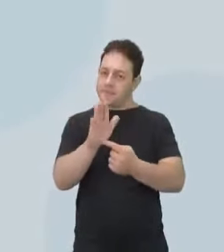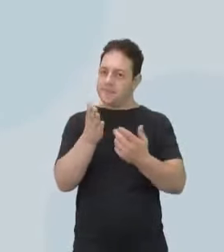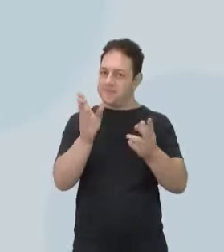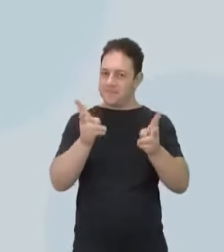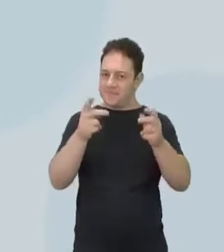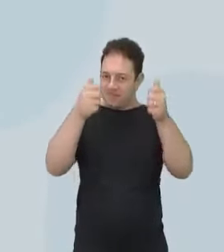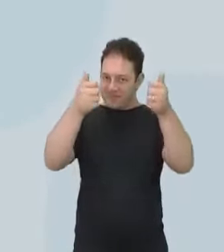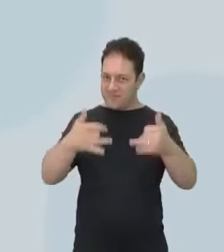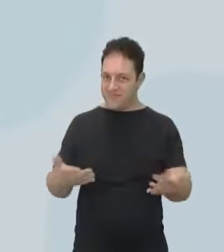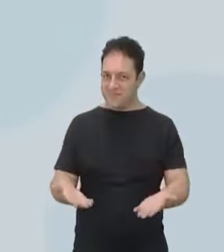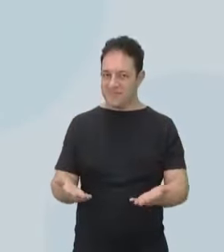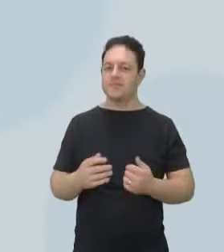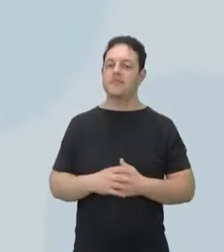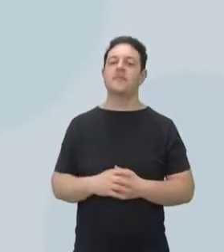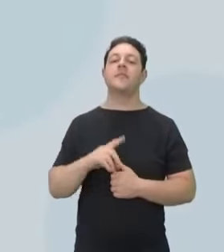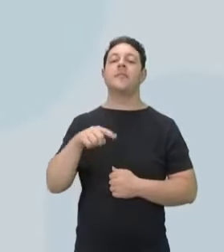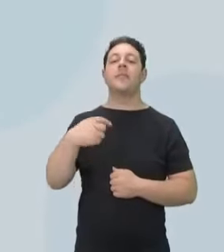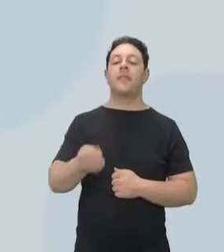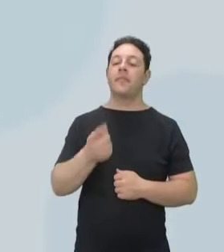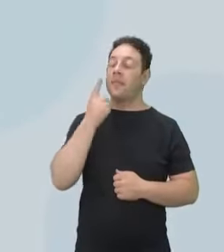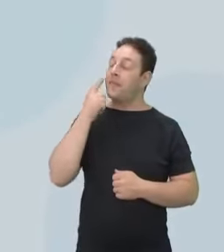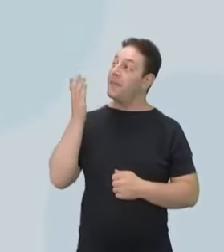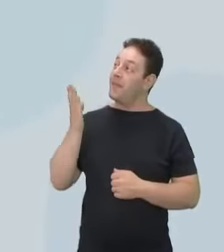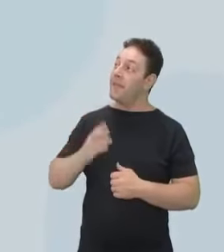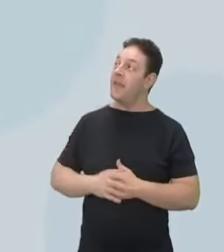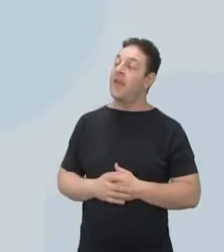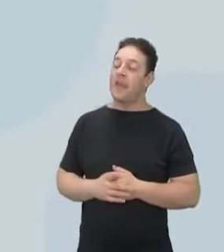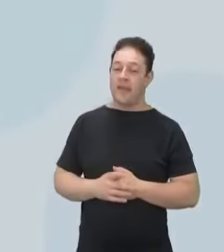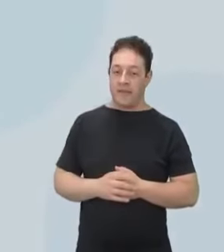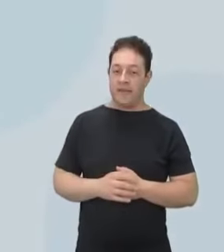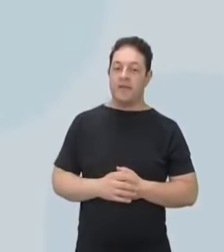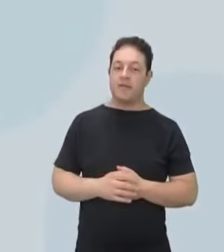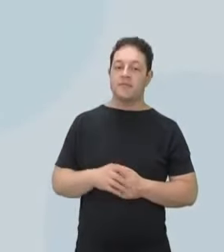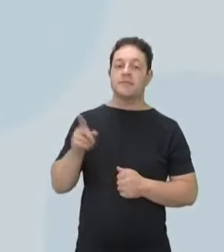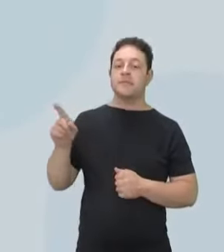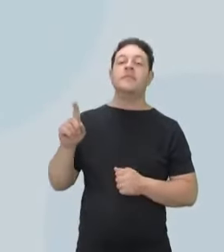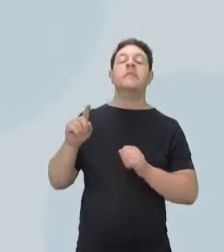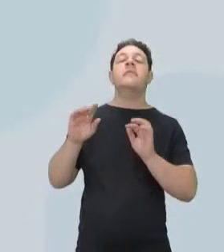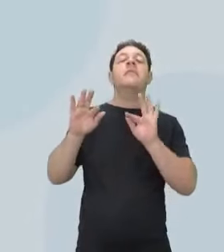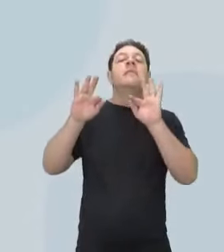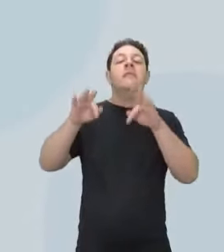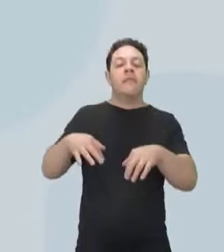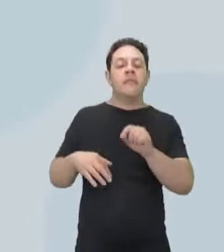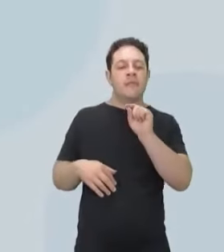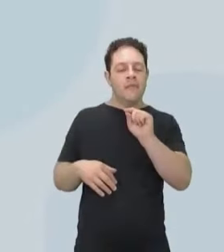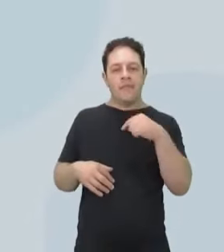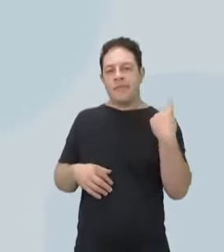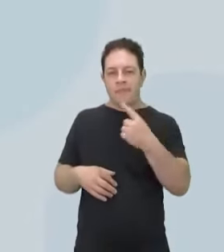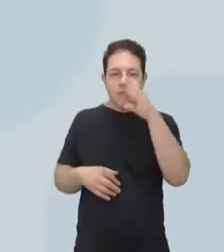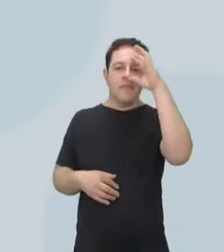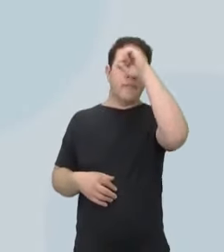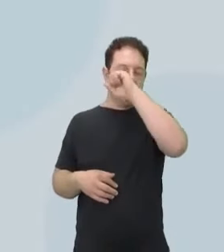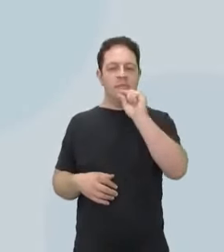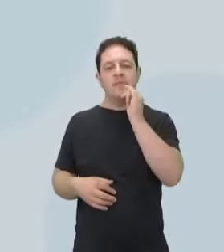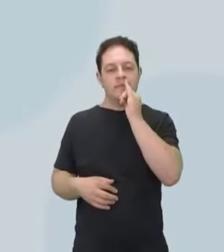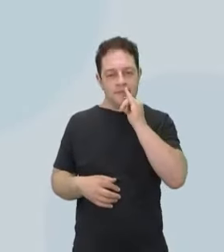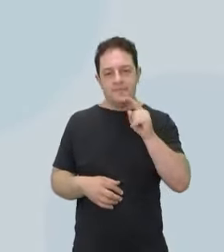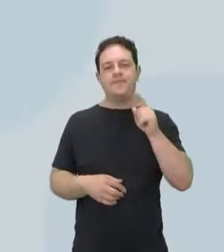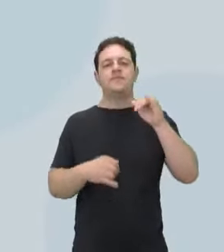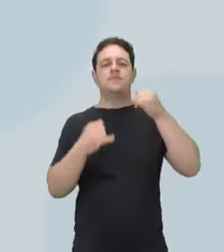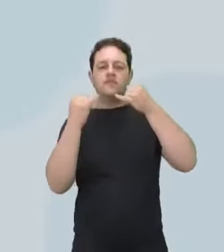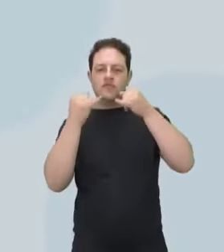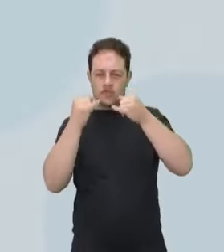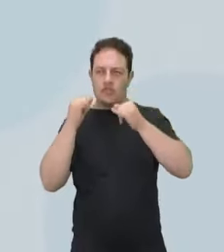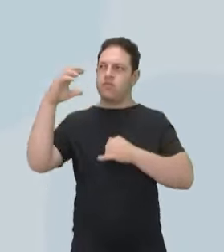nós falamos. Né? E aí, esse outro slide fecha um pouco dessa ideia. Porque toda essa